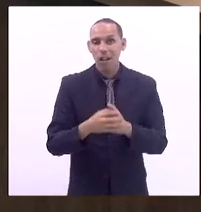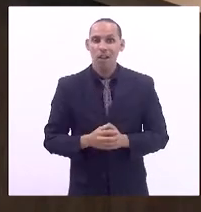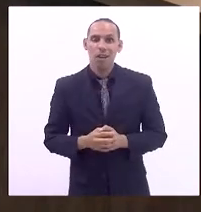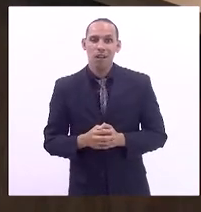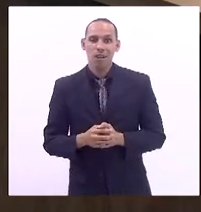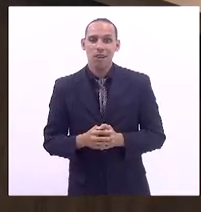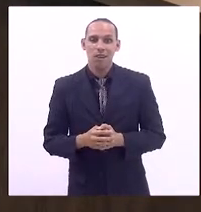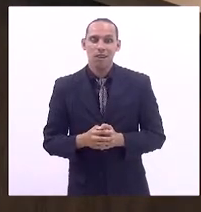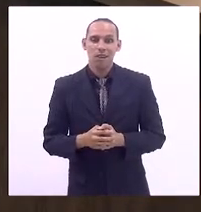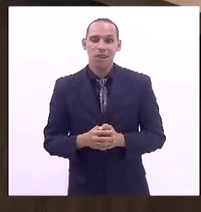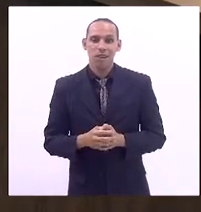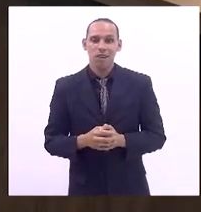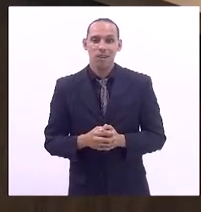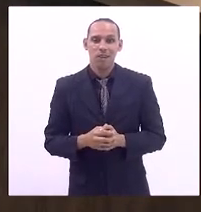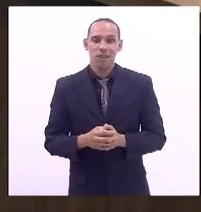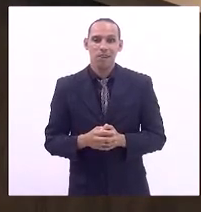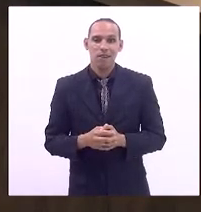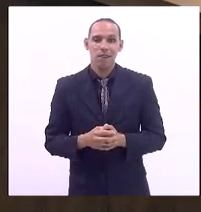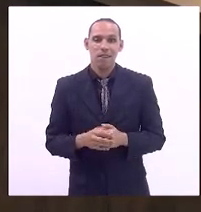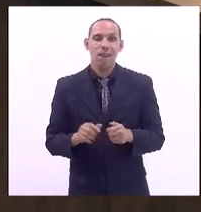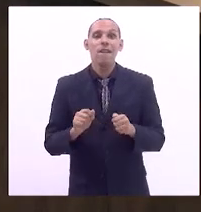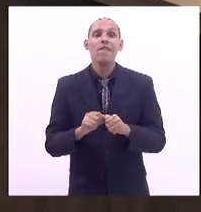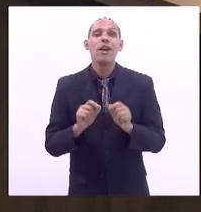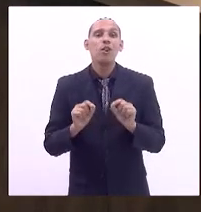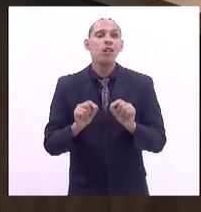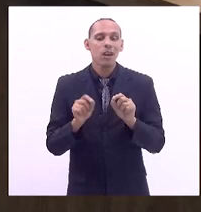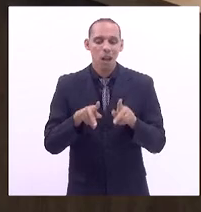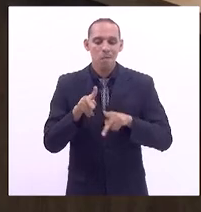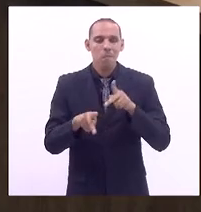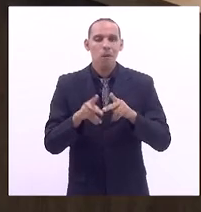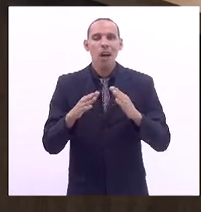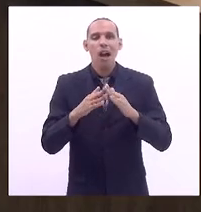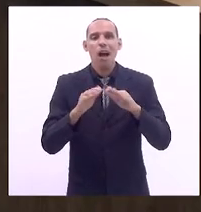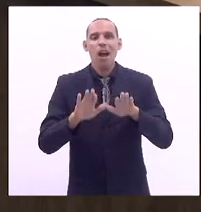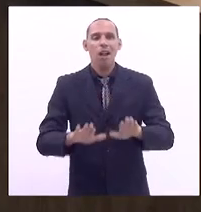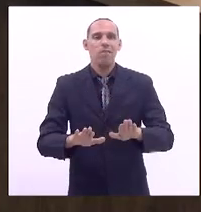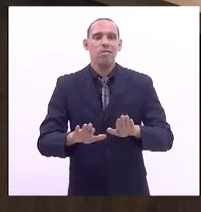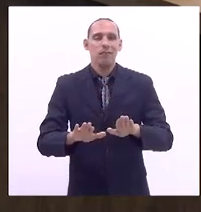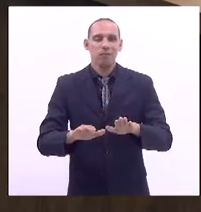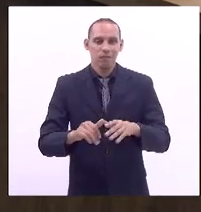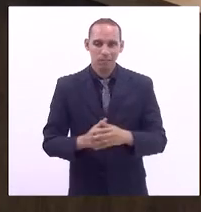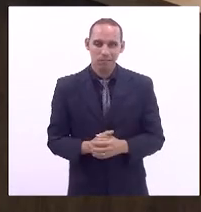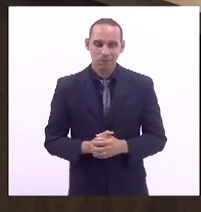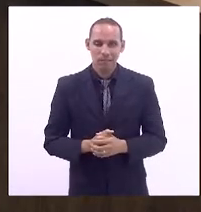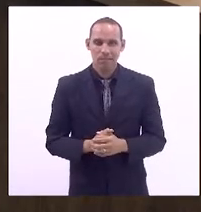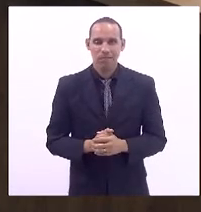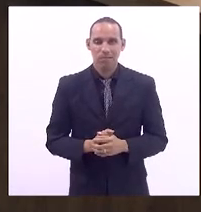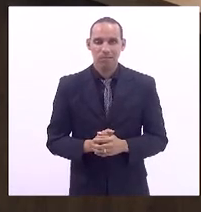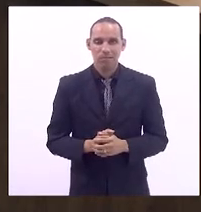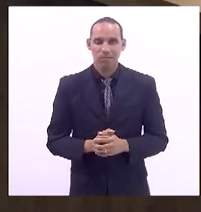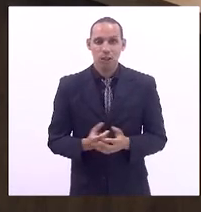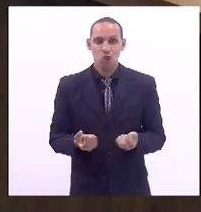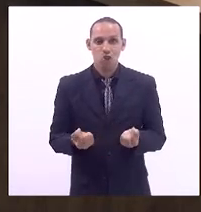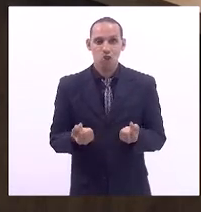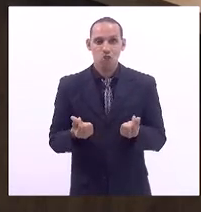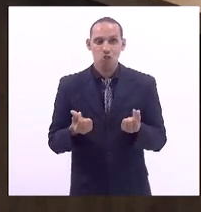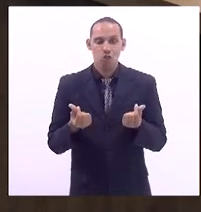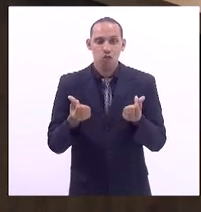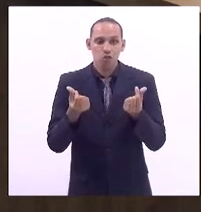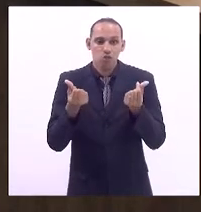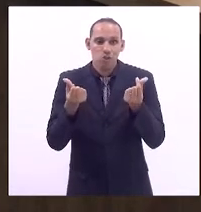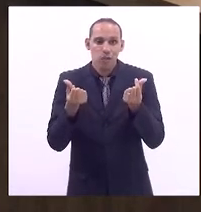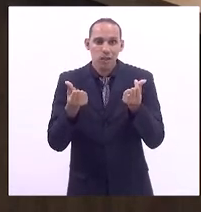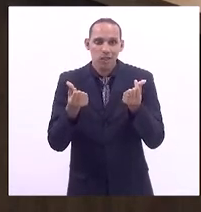botou grande parte da parte da população em casa e a renda